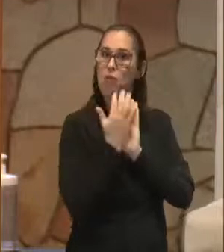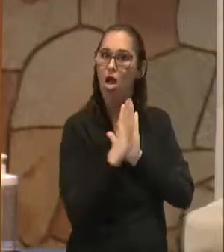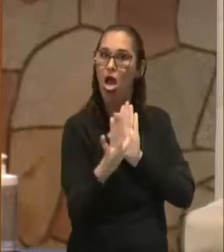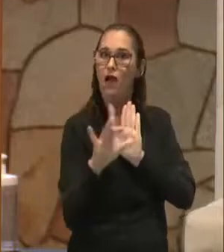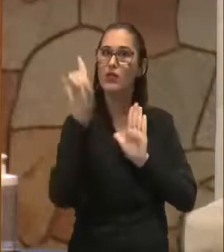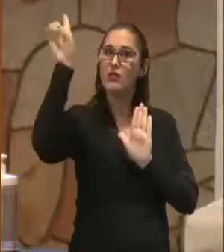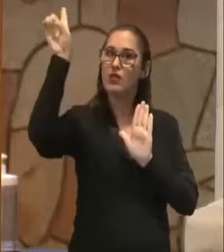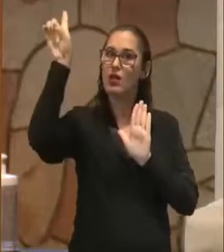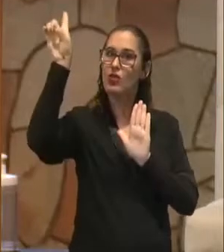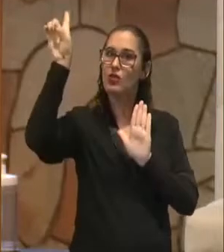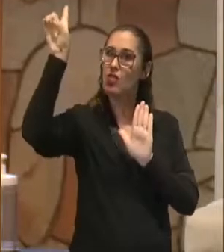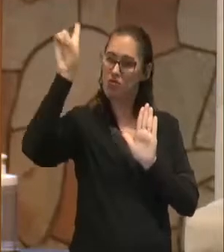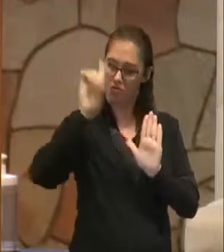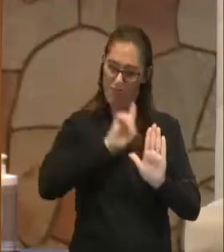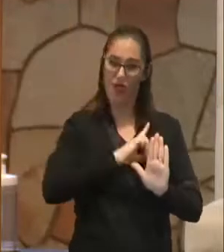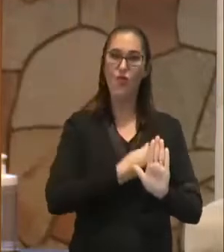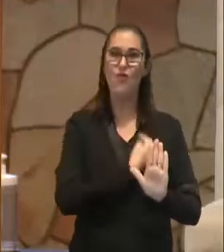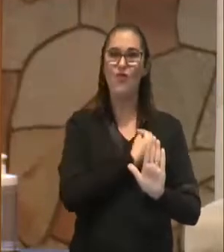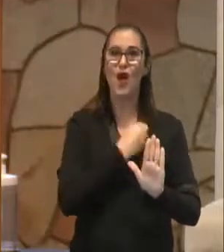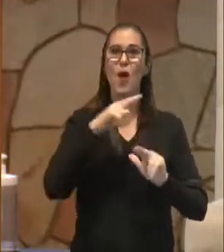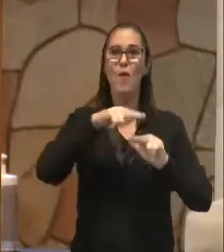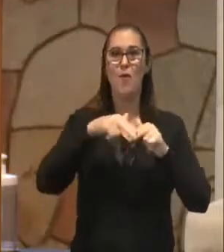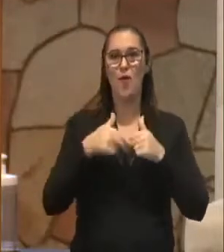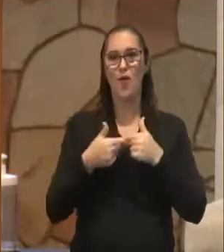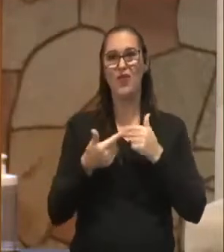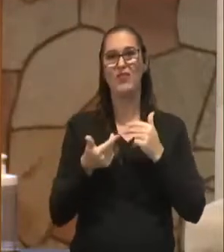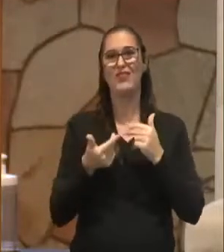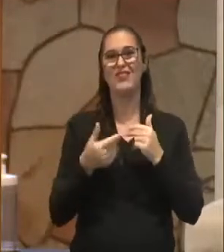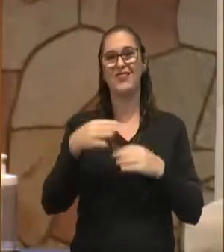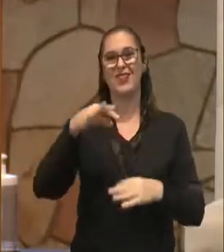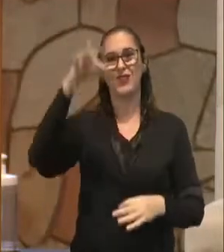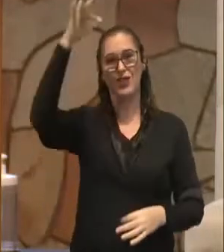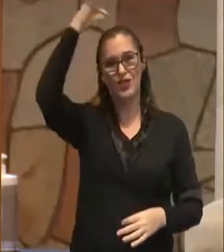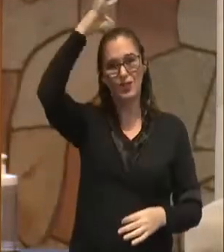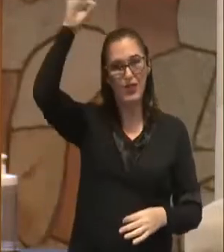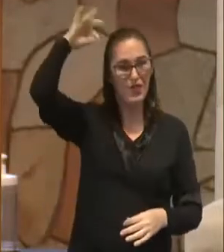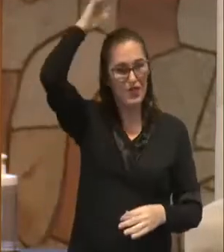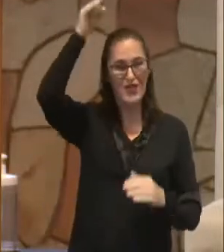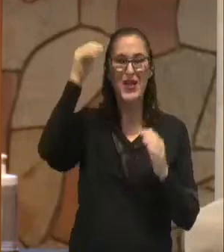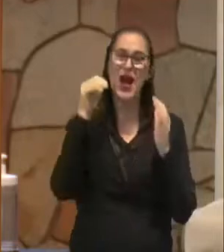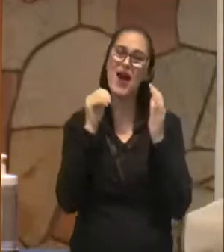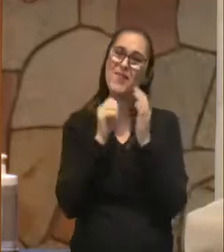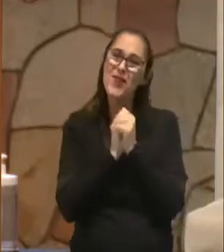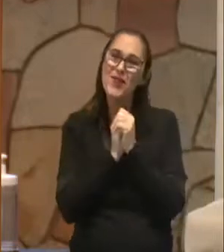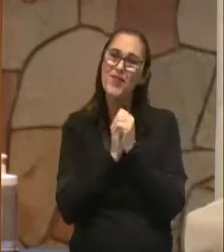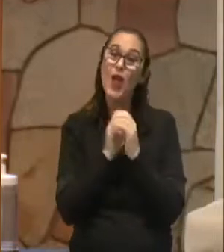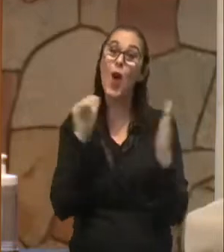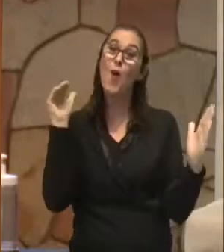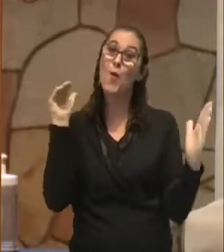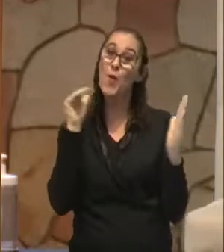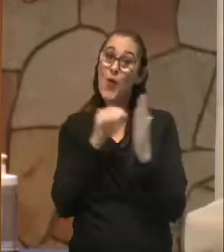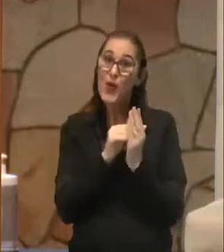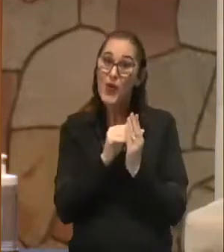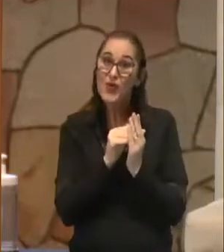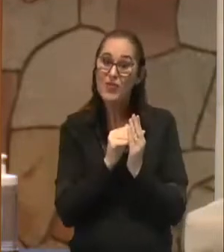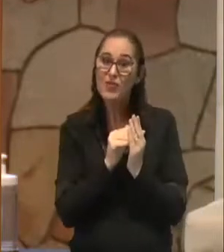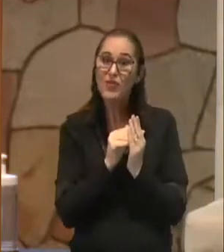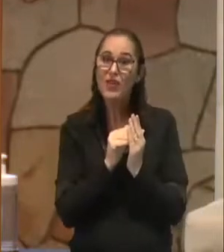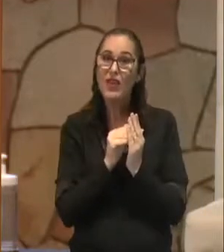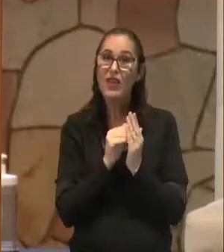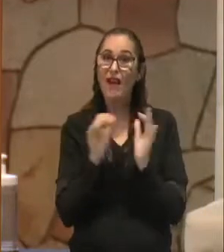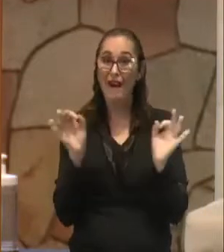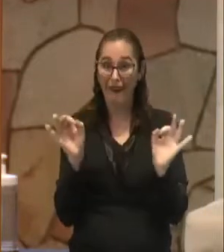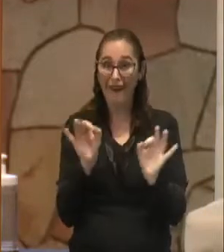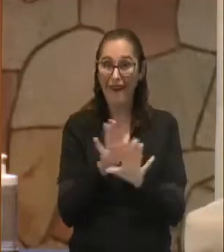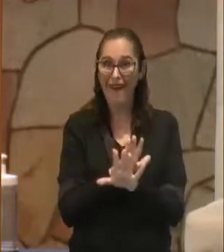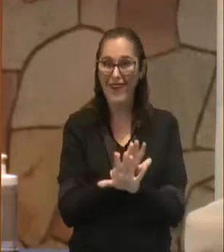do Deus que vive em nós, por meio do seu Espírito. Amém? Por último, já caminhando para o final